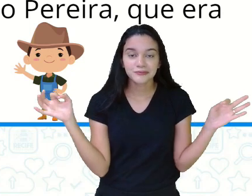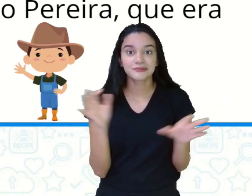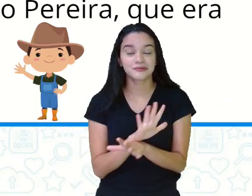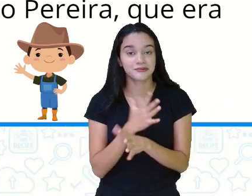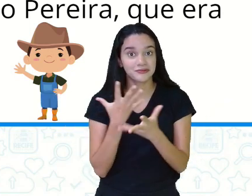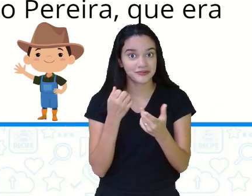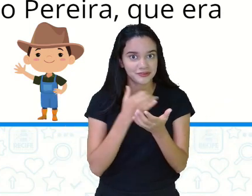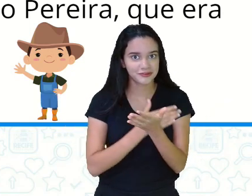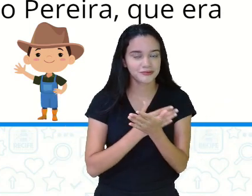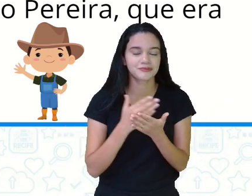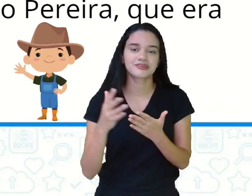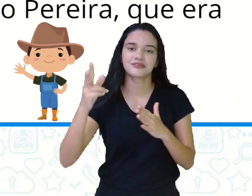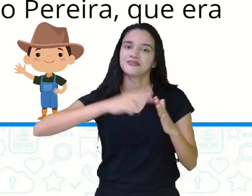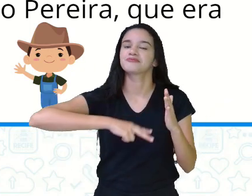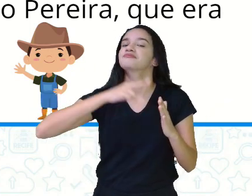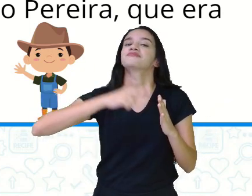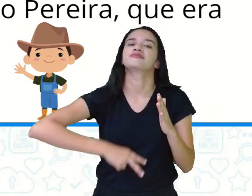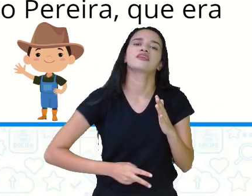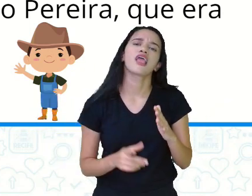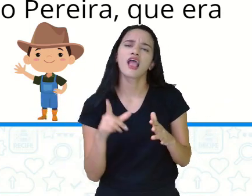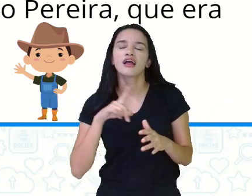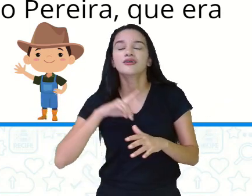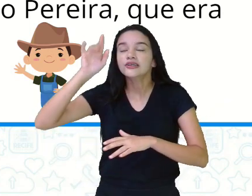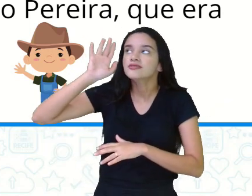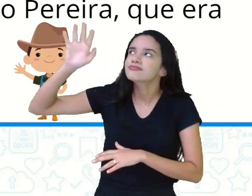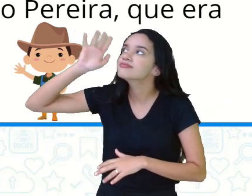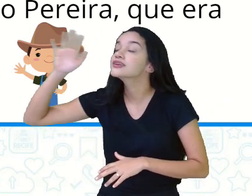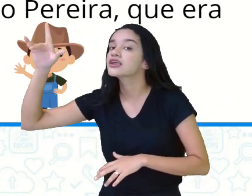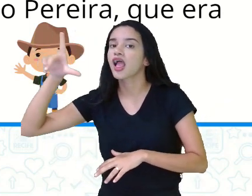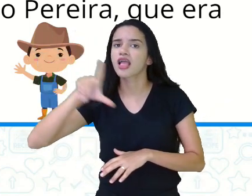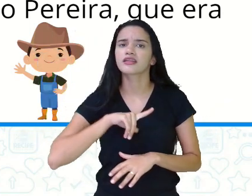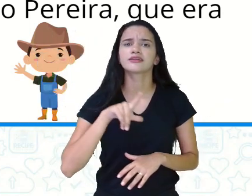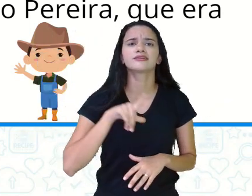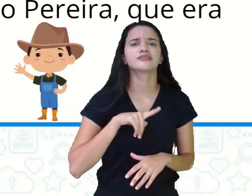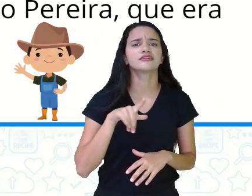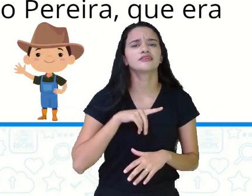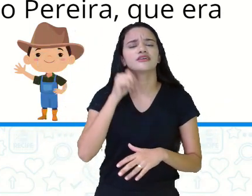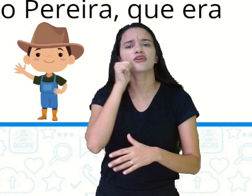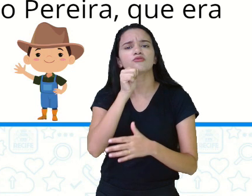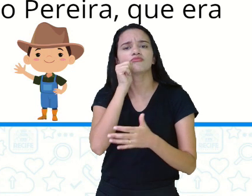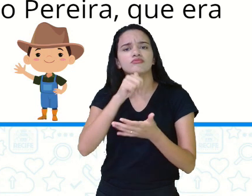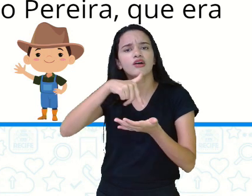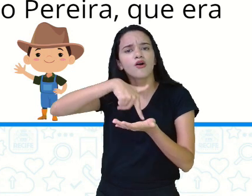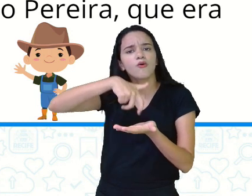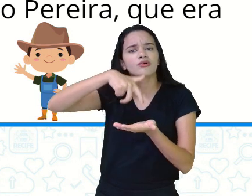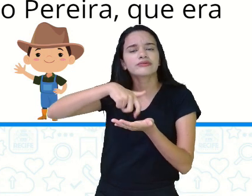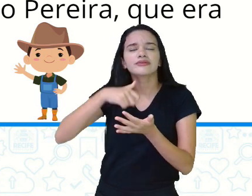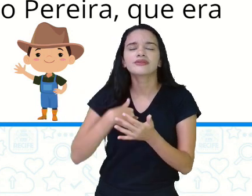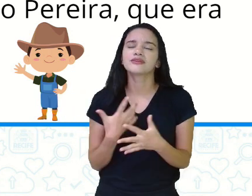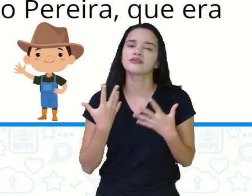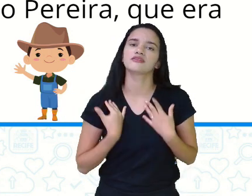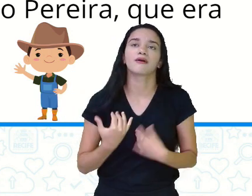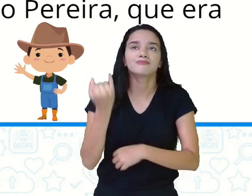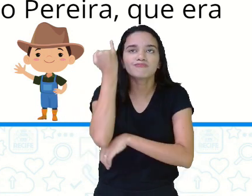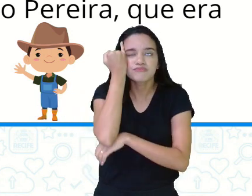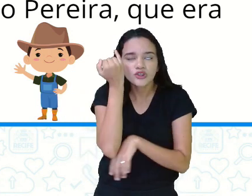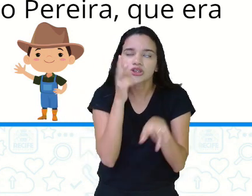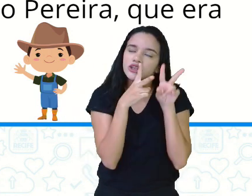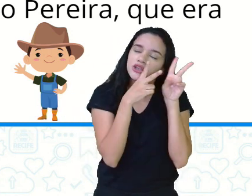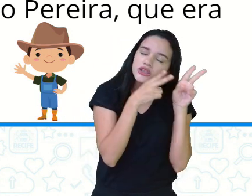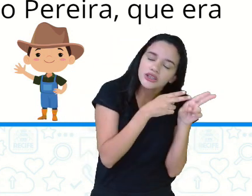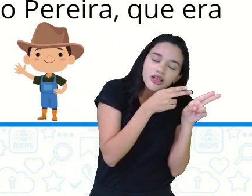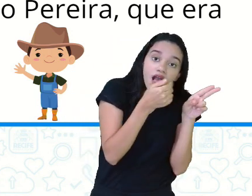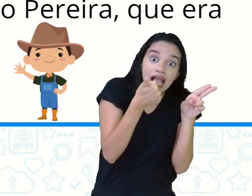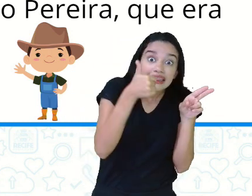Vamos começar a nossa leitura. Havia uma sacisa muito preguiçosa. Tão preguiçosa que tirou uma soneca que